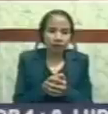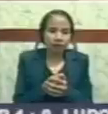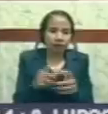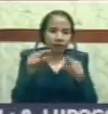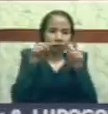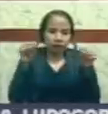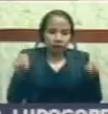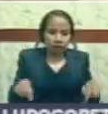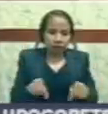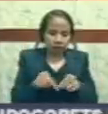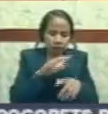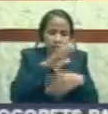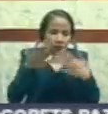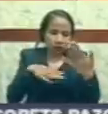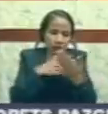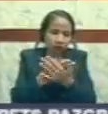Tabela 3 no seu todo.